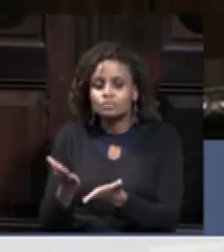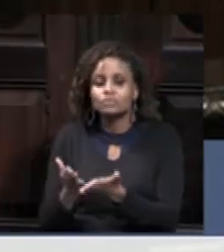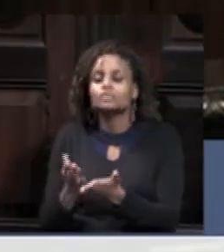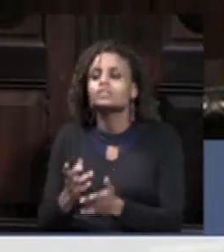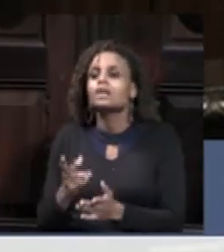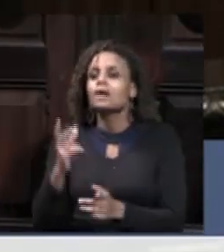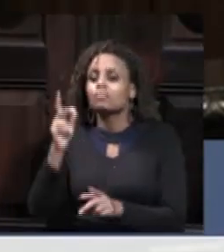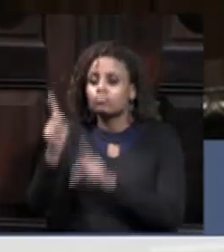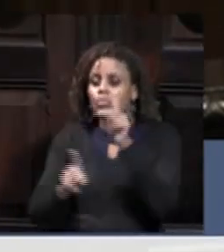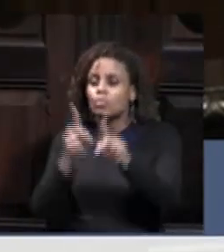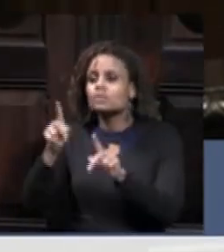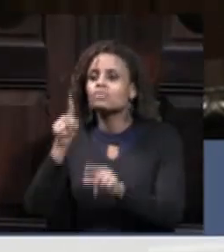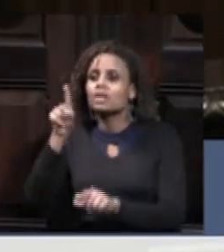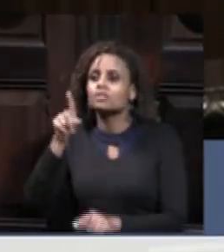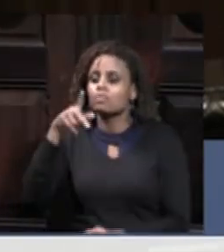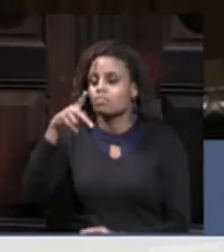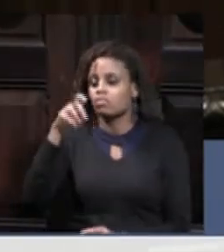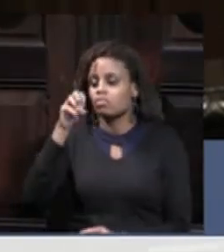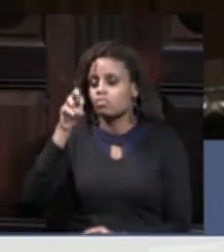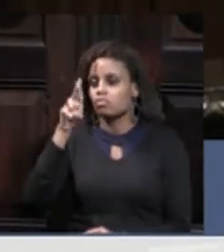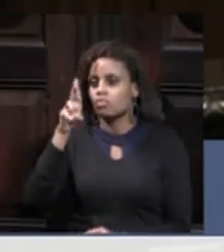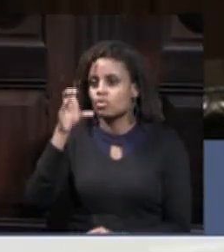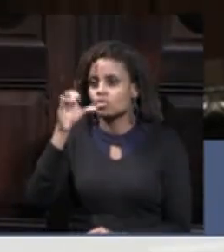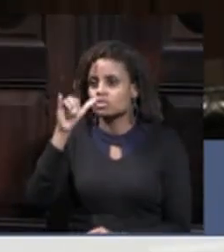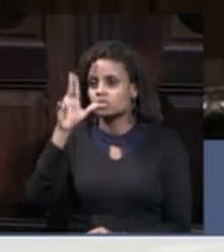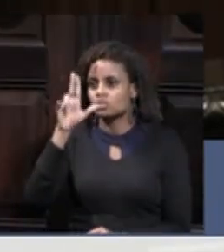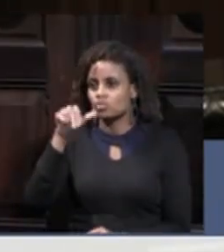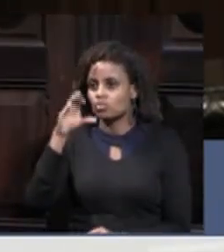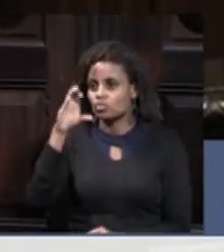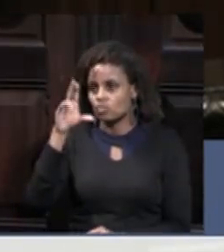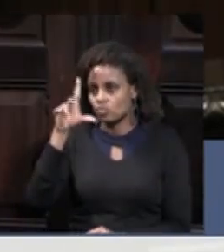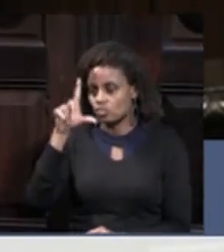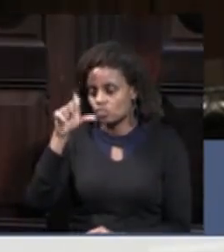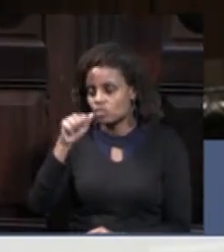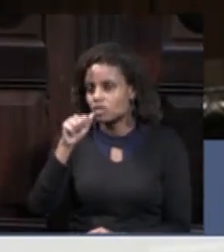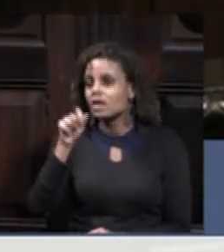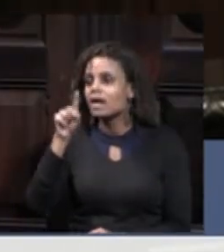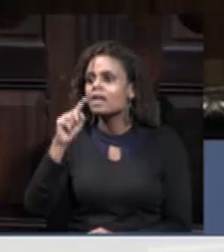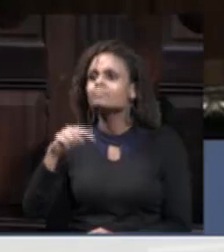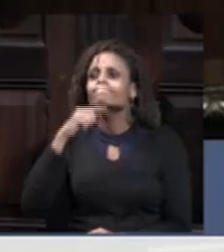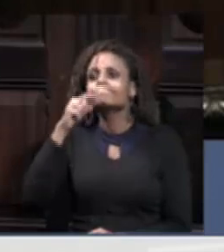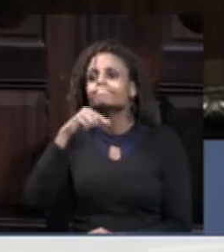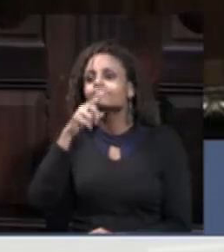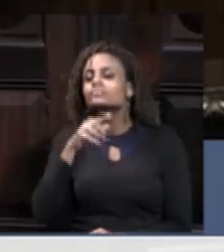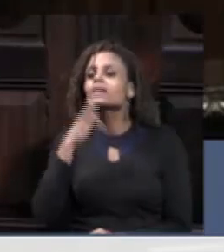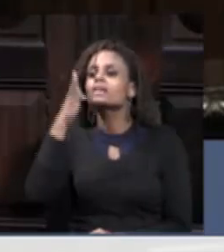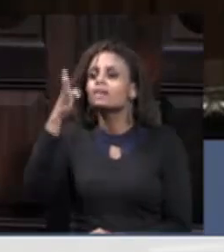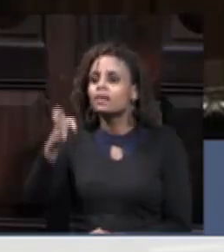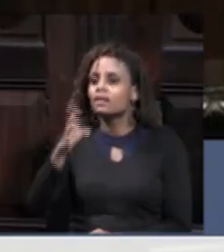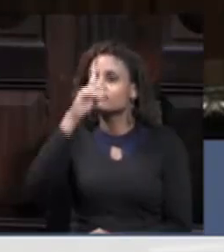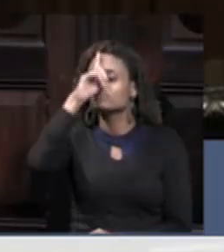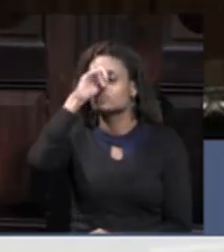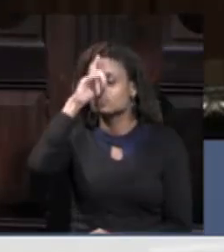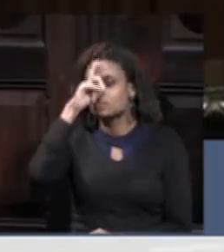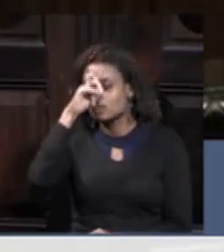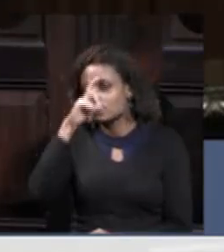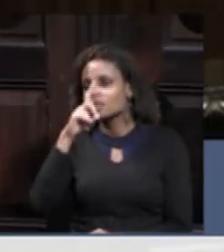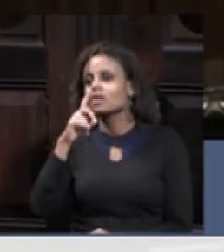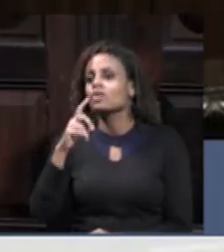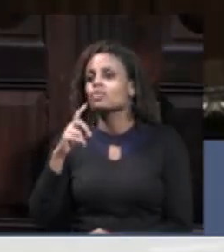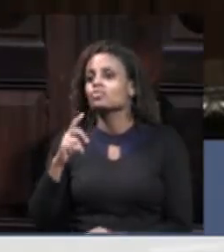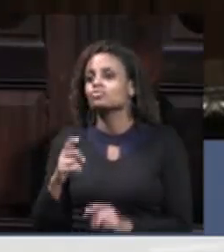Porciúncula se encontra sem condições de frequentar o Hospital do Câncer Lael